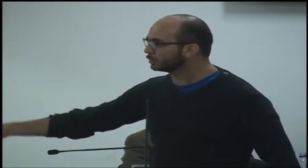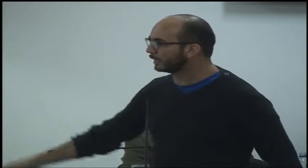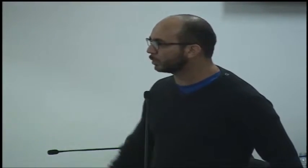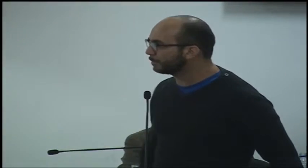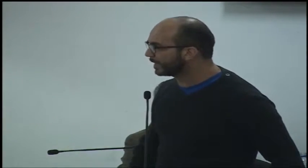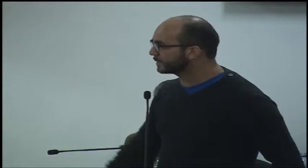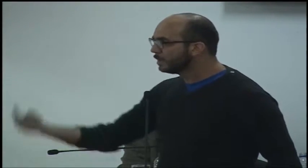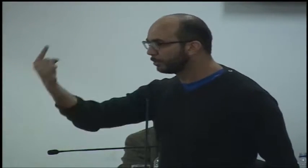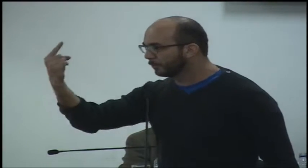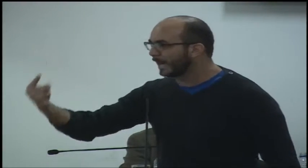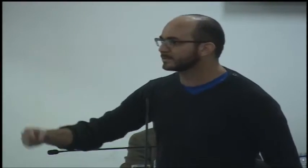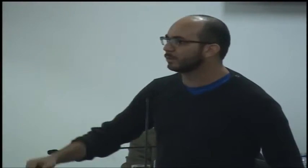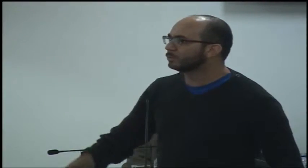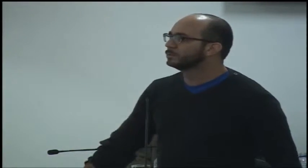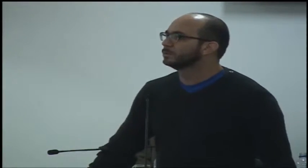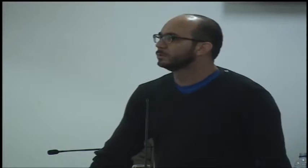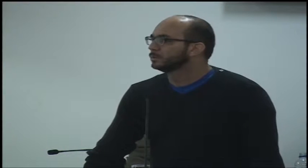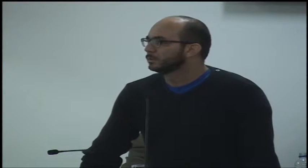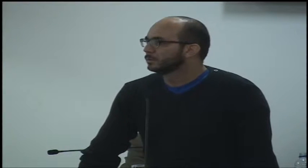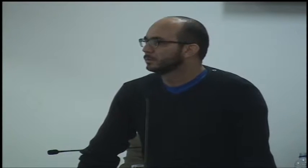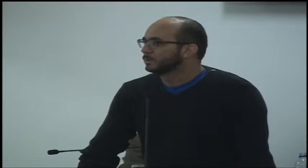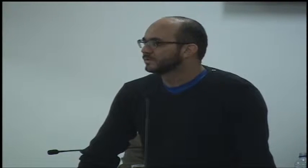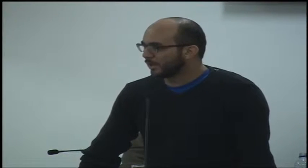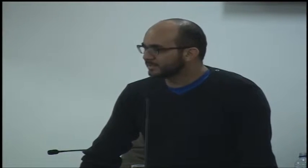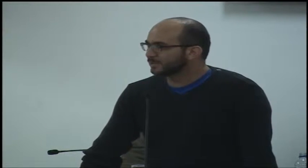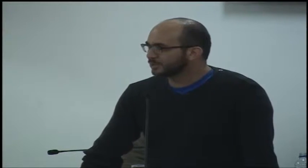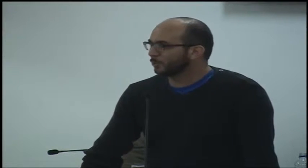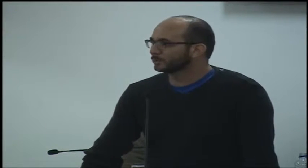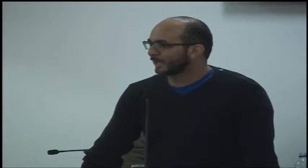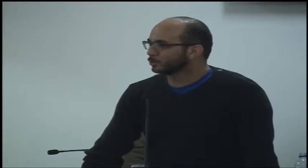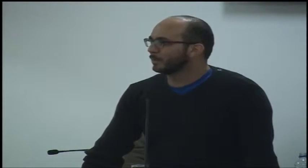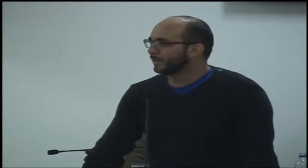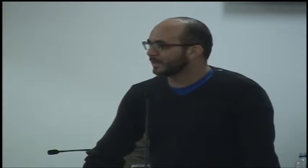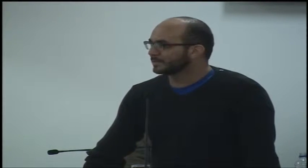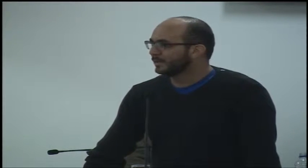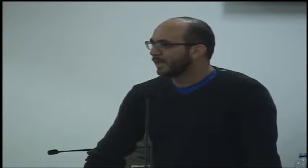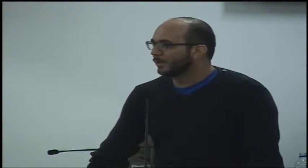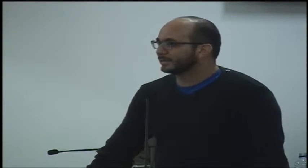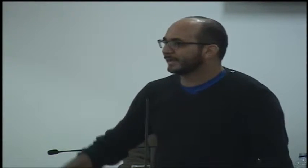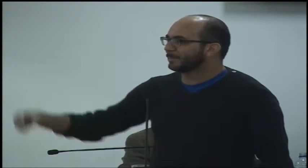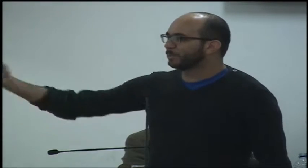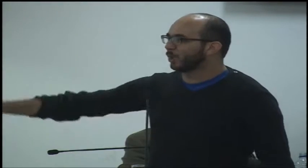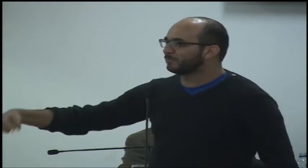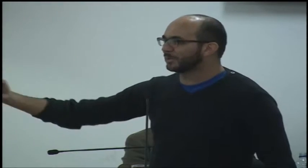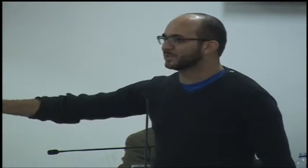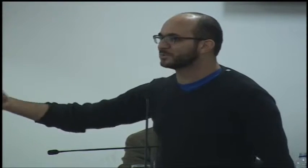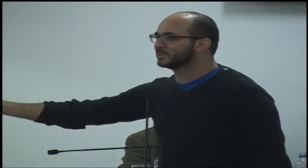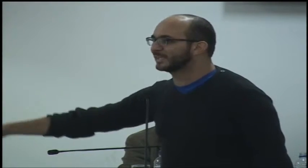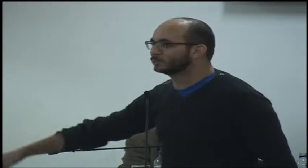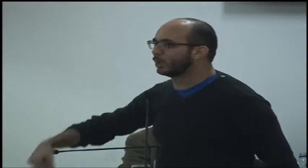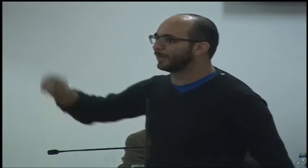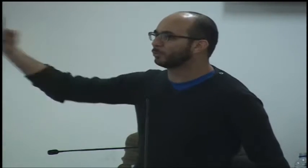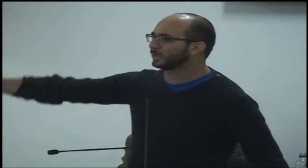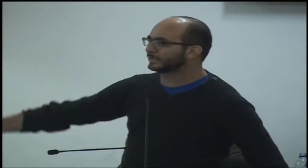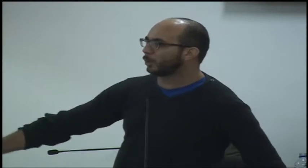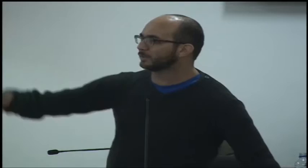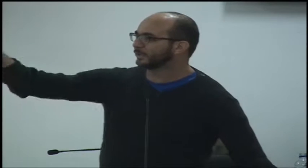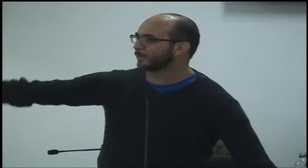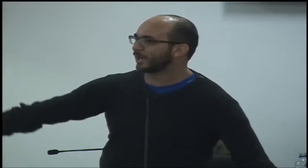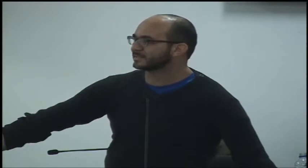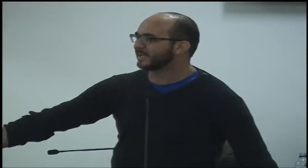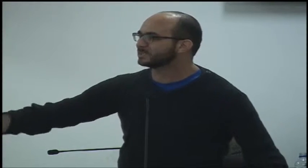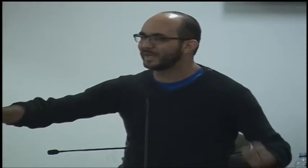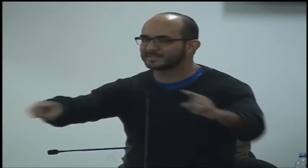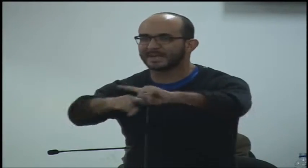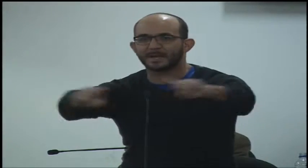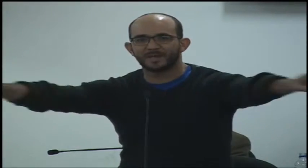rescindir o contrato com a empresa, por uma razão. Se eu rescindisse o contrato com a empresa, eu ia ter que abrir um novo processo licitatório para contratar outra, ia